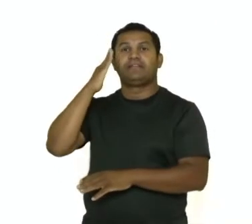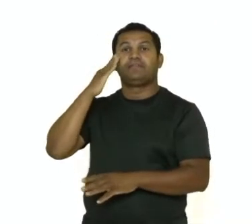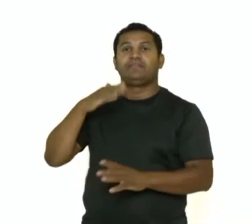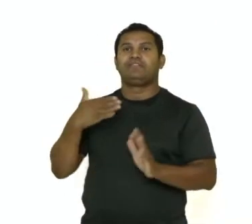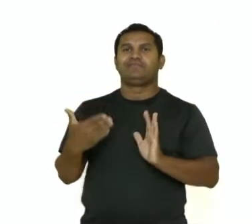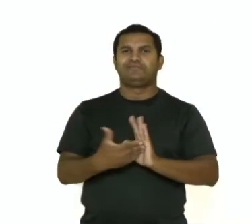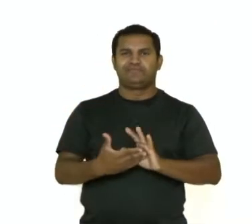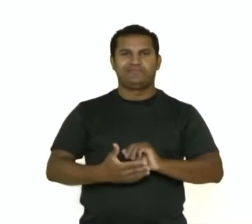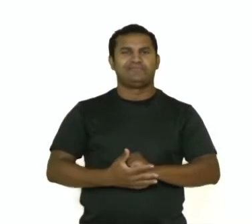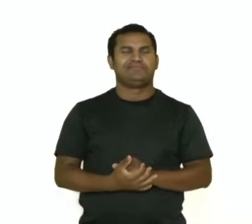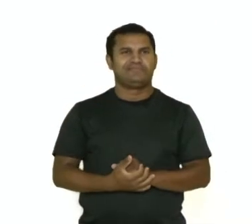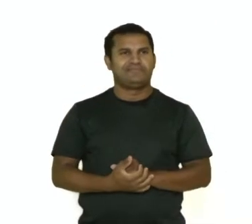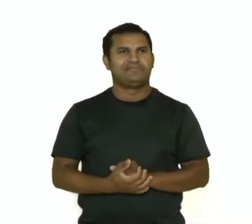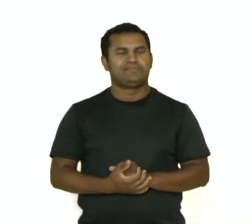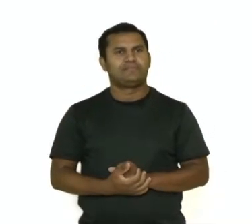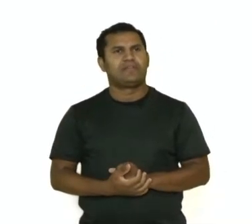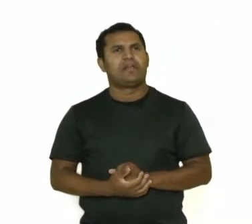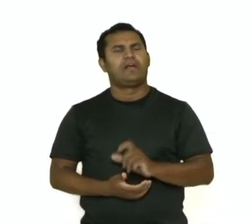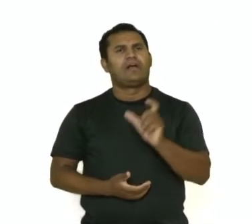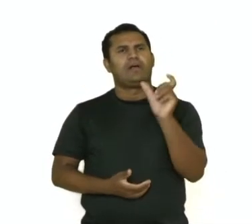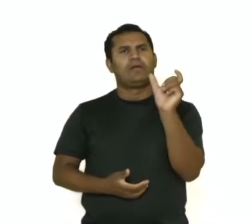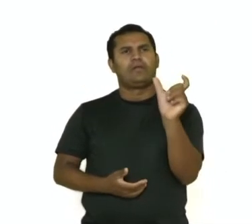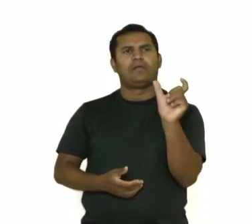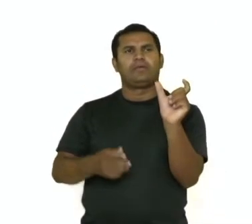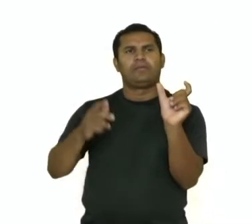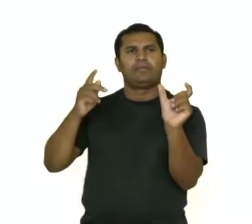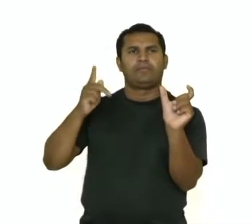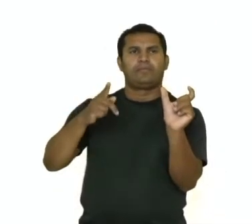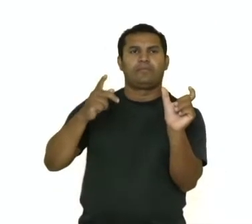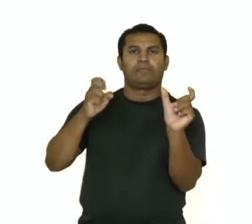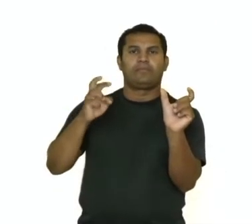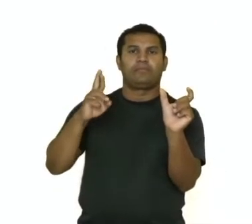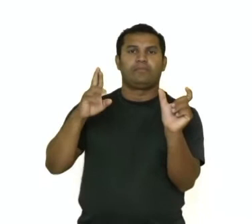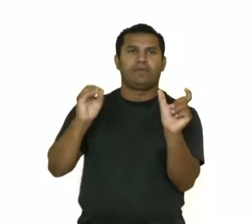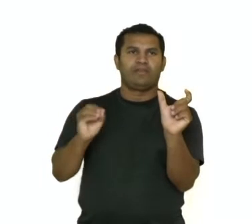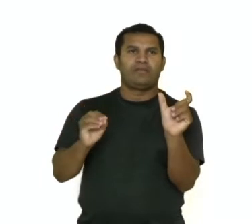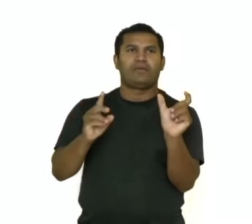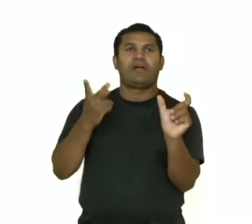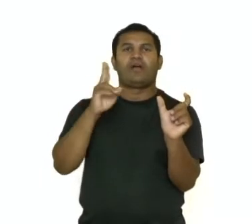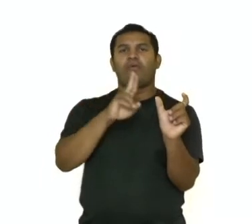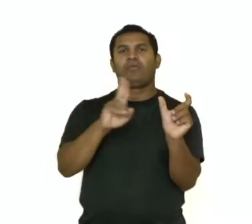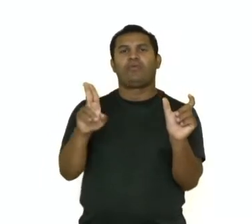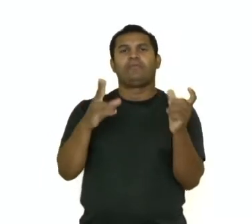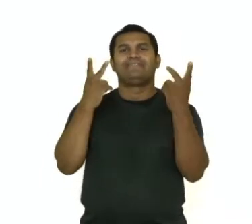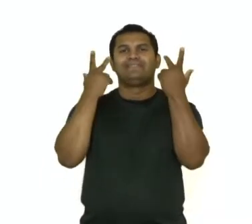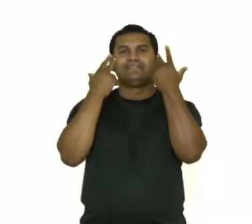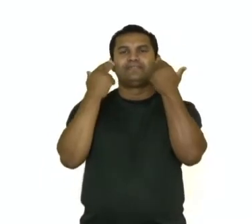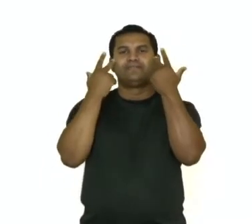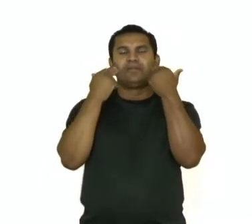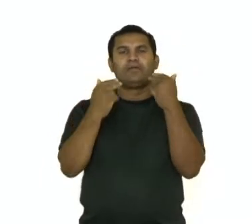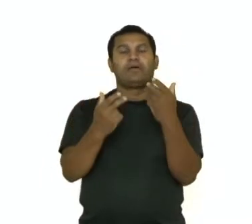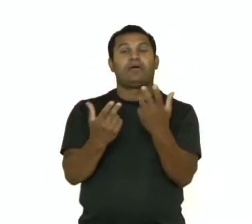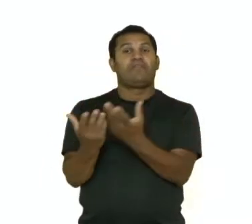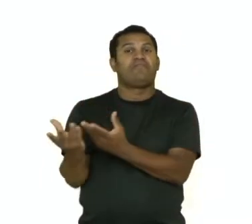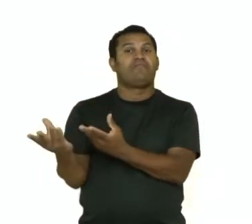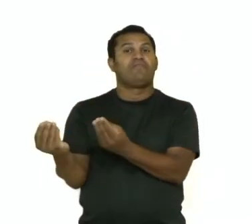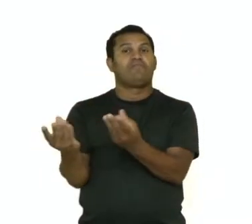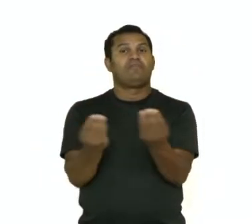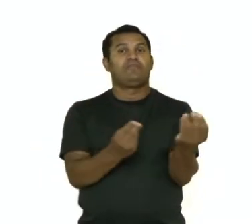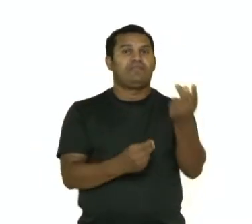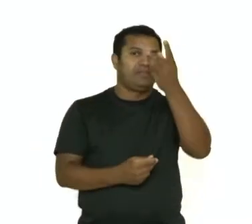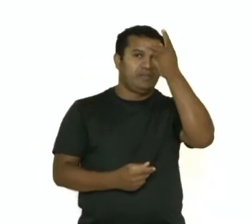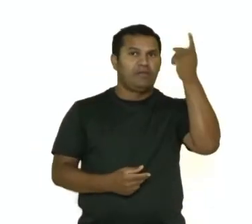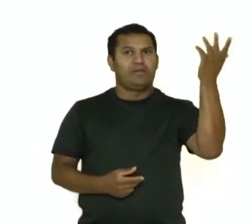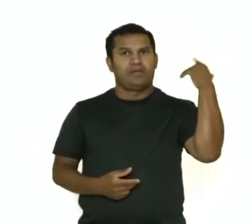comum nessa época, ele nasceu na cidade do Porto, em Portugal, e na qualidade de escrivão participou da frota,